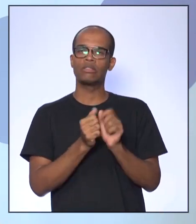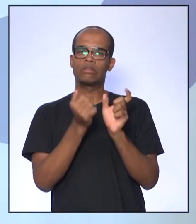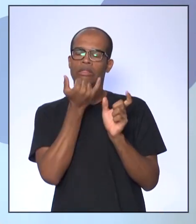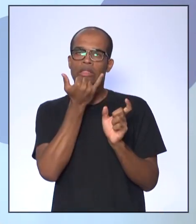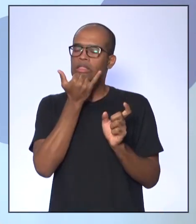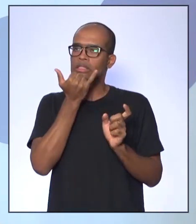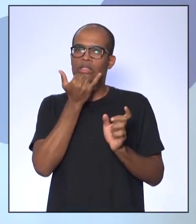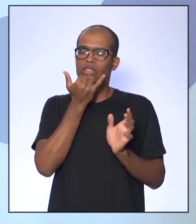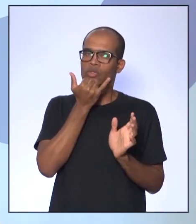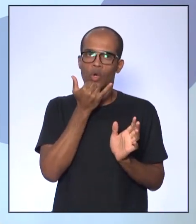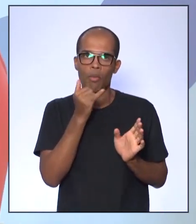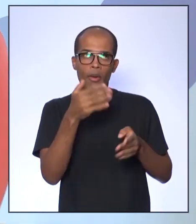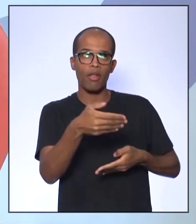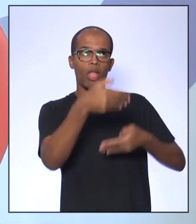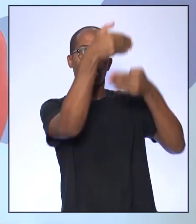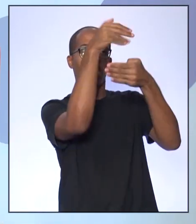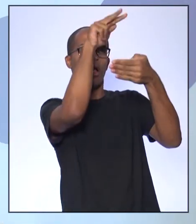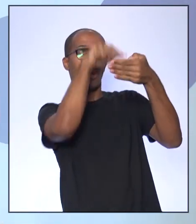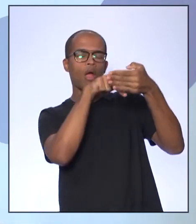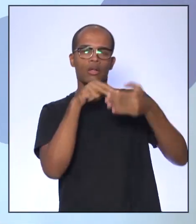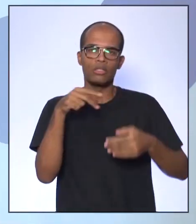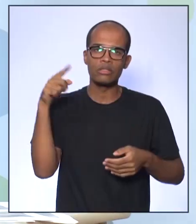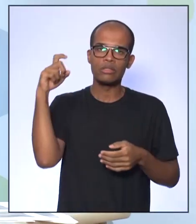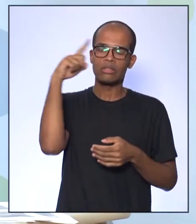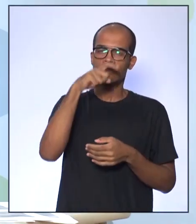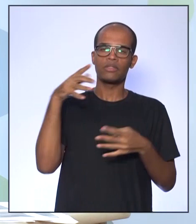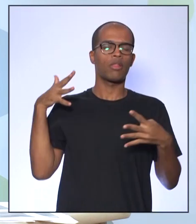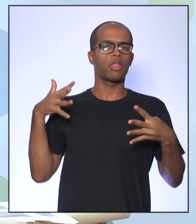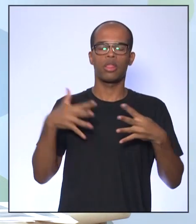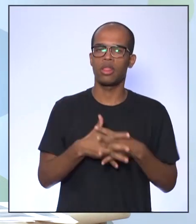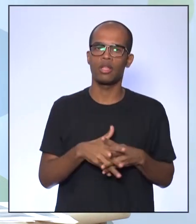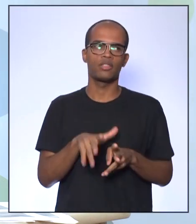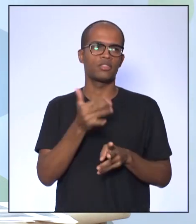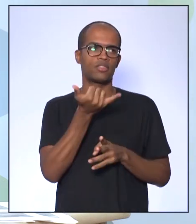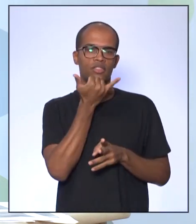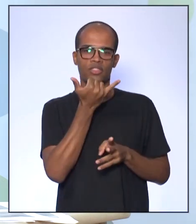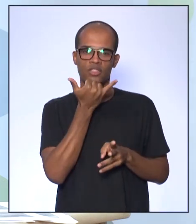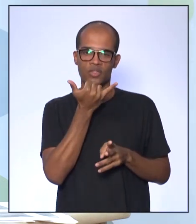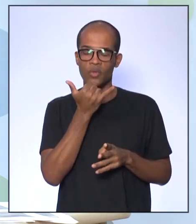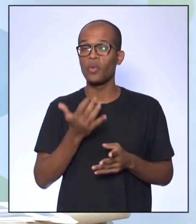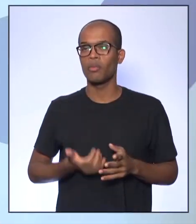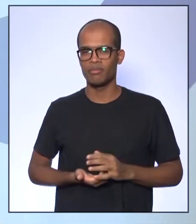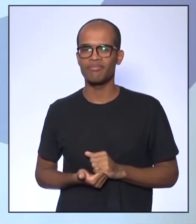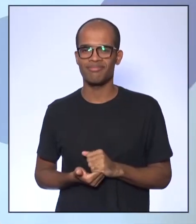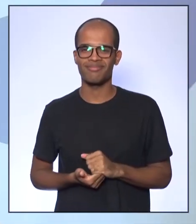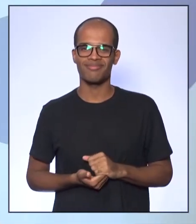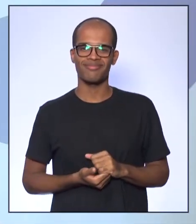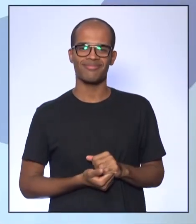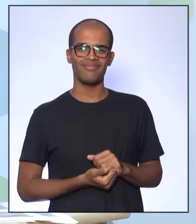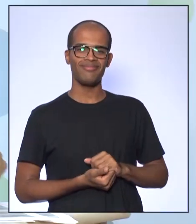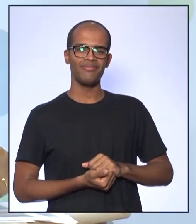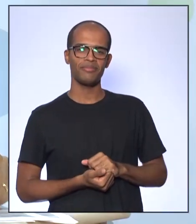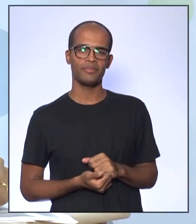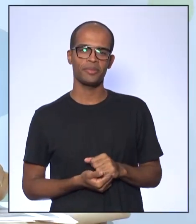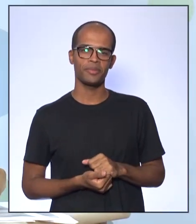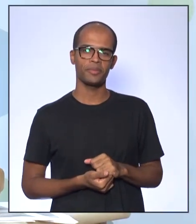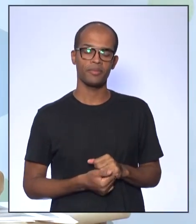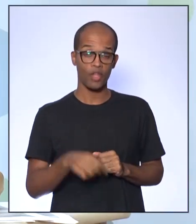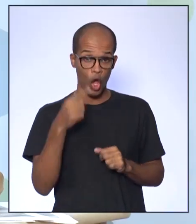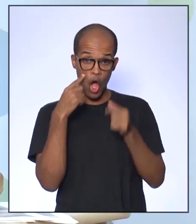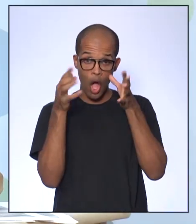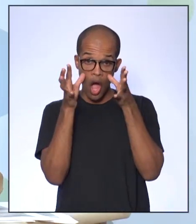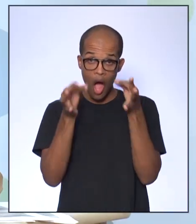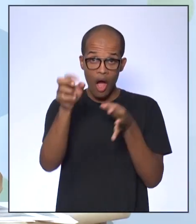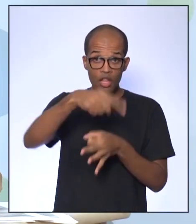pelo PPT é complicado. É complicado, desculpa, professora, coloquei você em saia justa, né? Imagina. Olha só, vamos lá, preste bastante